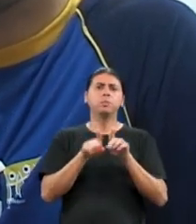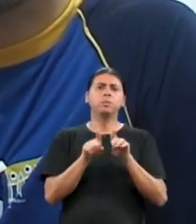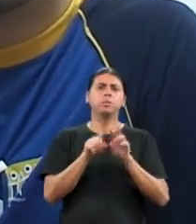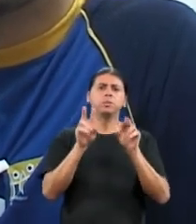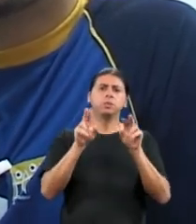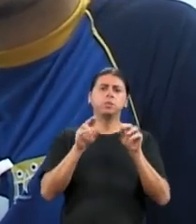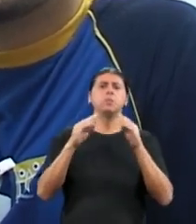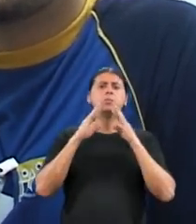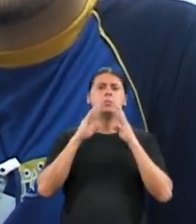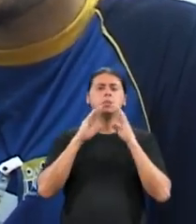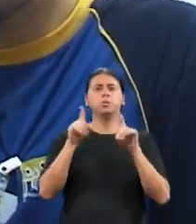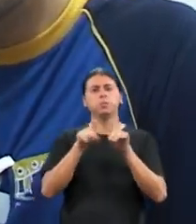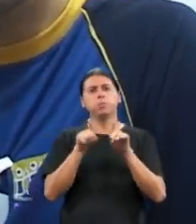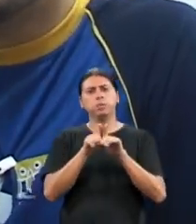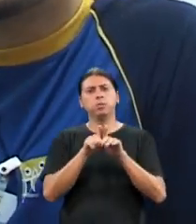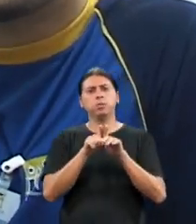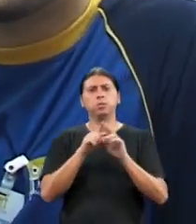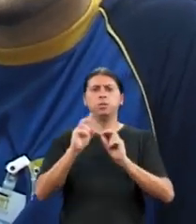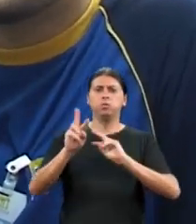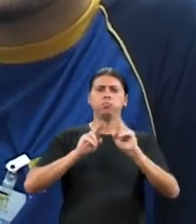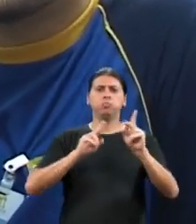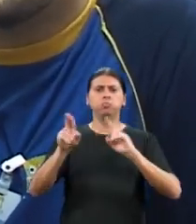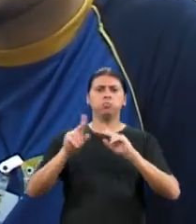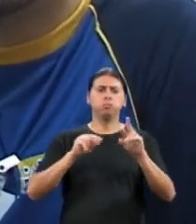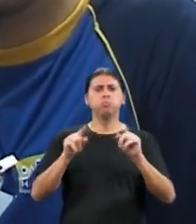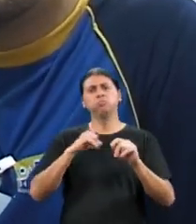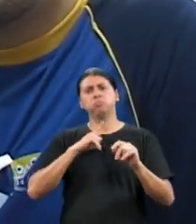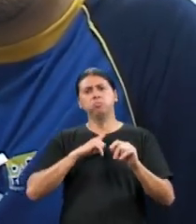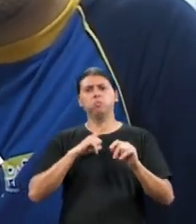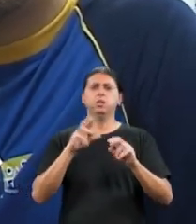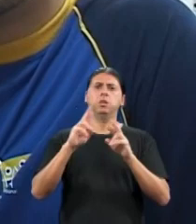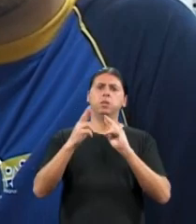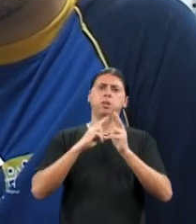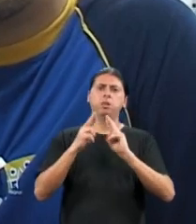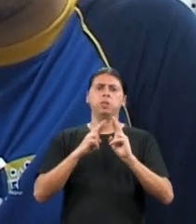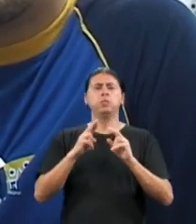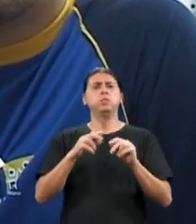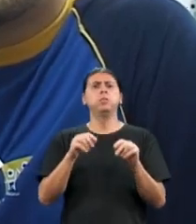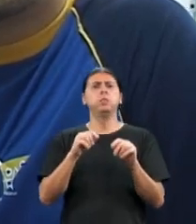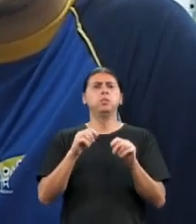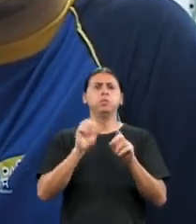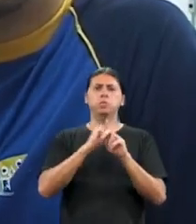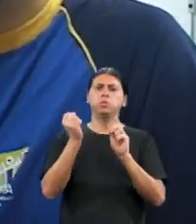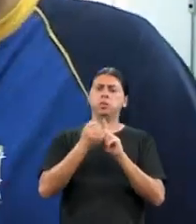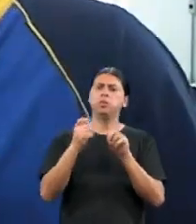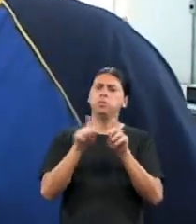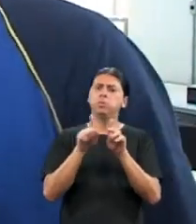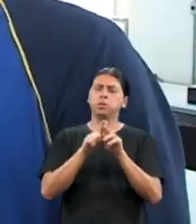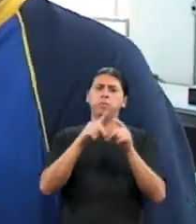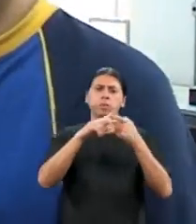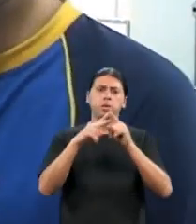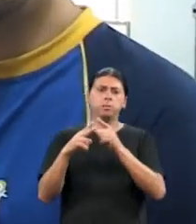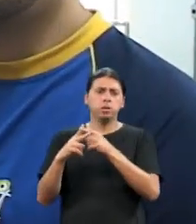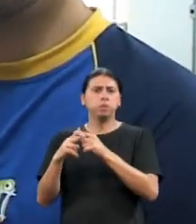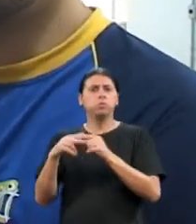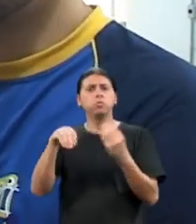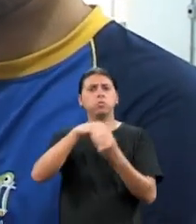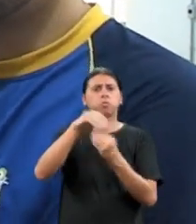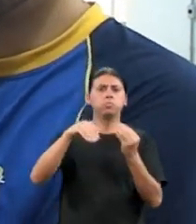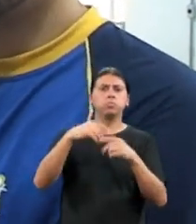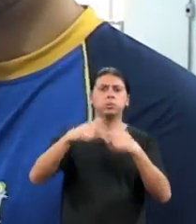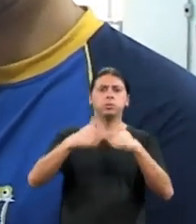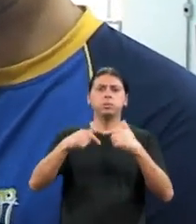do Facebook, todas as mídias, redes sociais, né, inclusive ferramentas assim, que voltadas para o mercado de